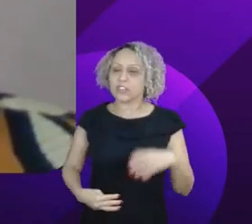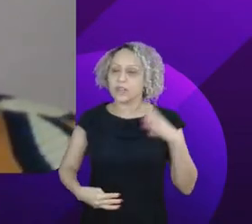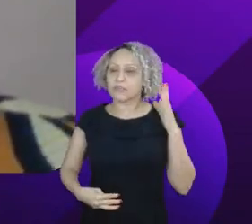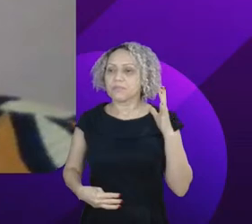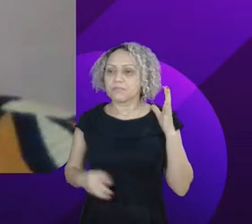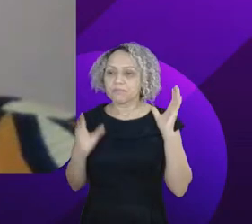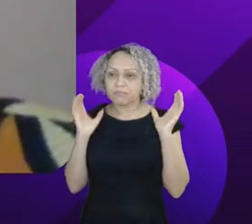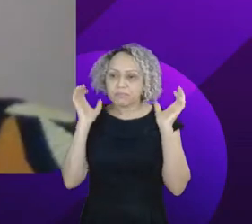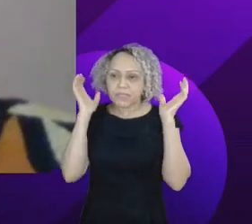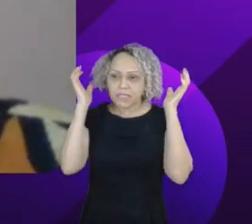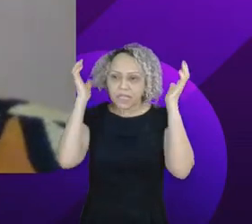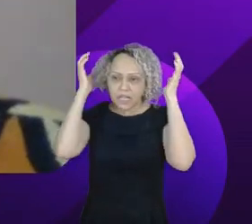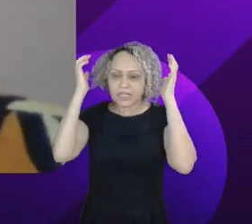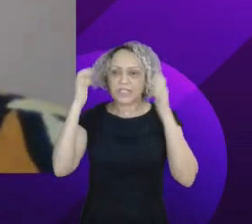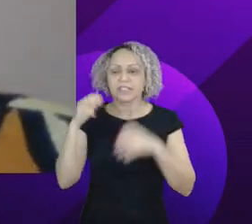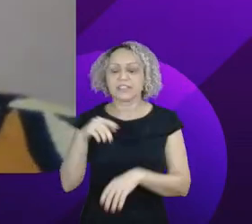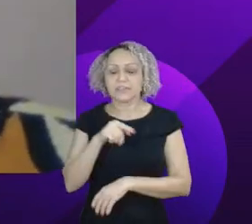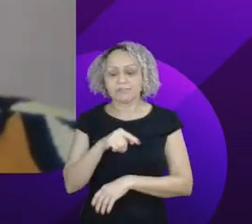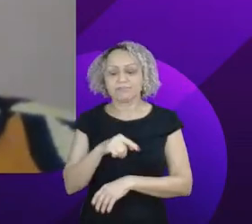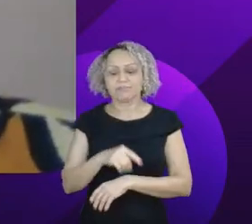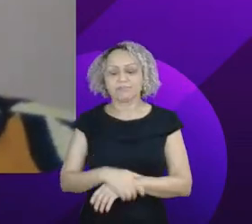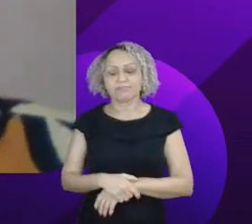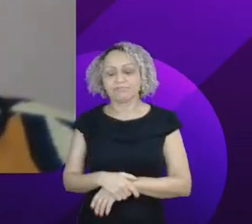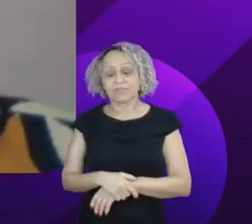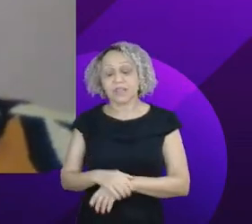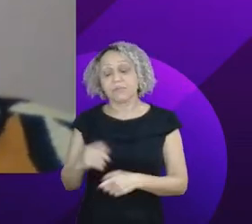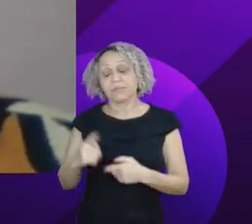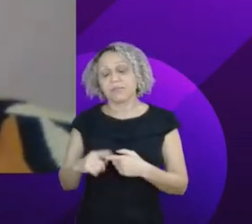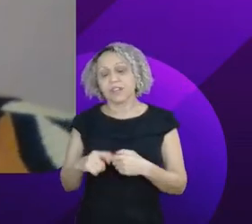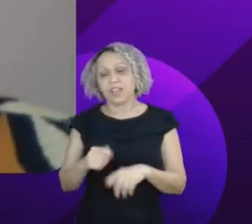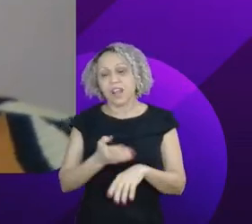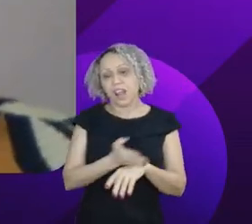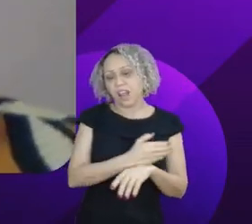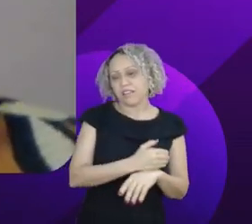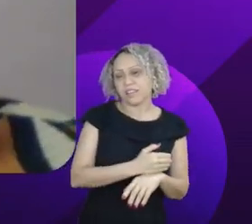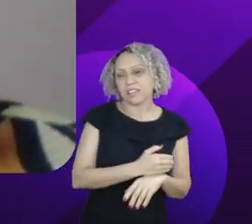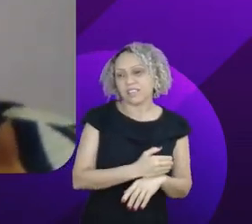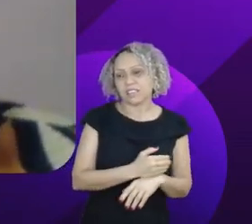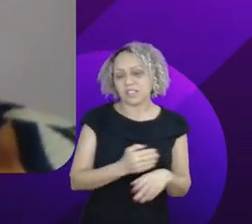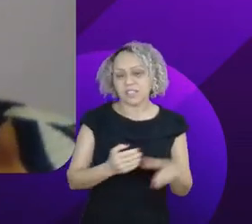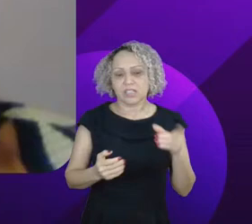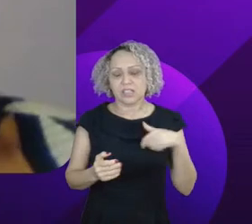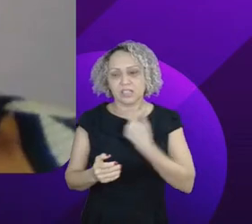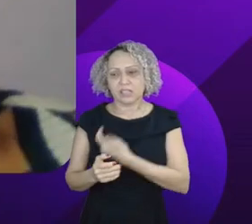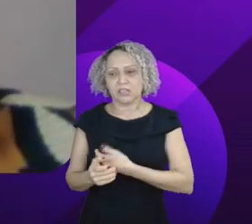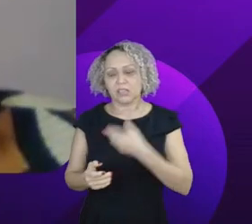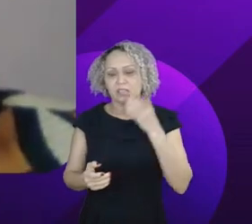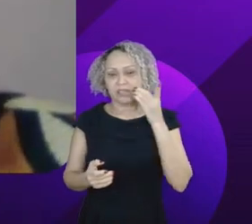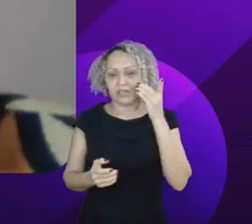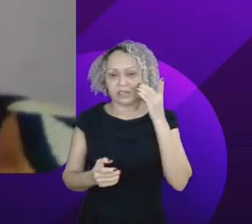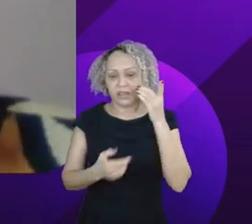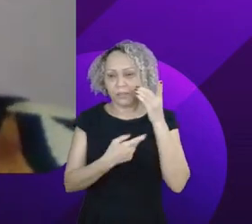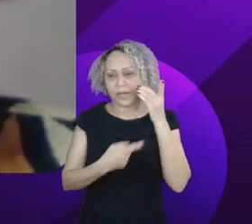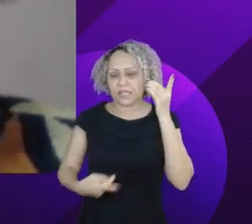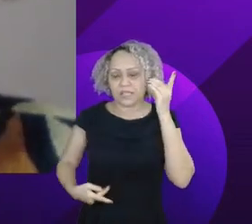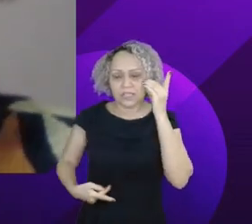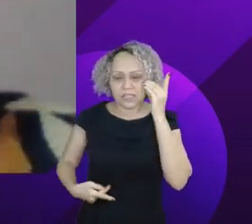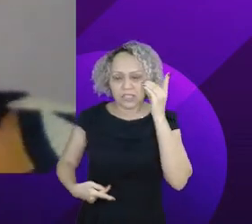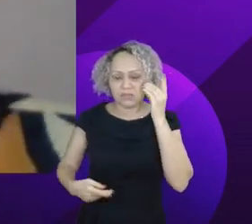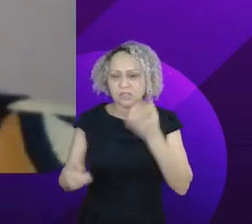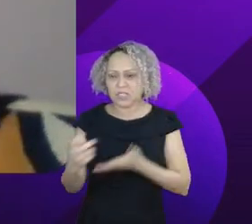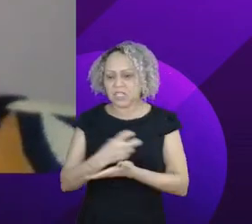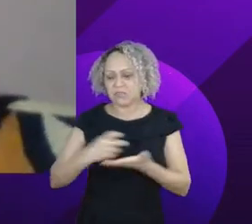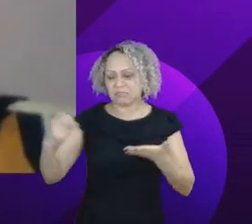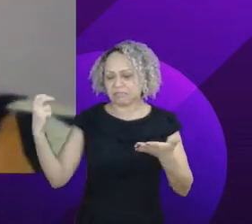Que nossa primeira presidenta, e que, enquanto presidenta, sofreu esse grande golpe, mas que nem esse golpe